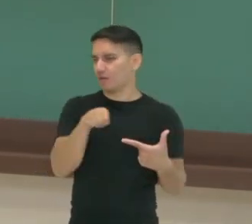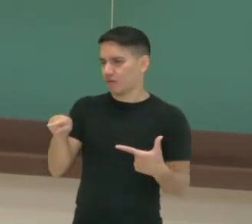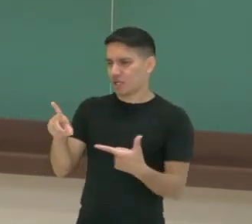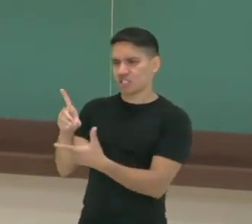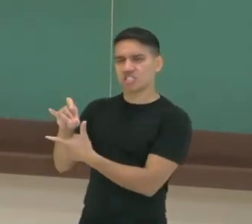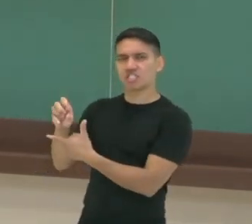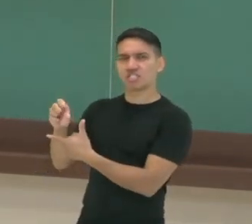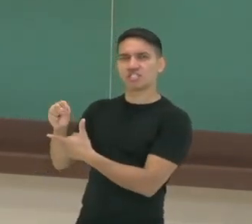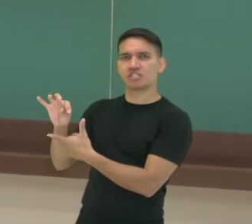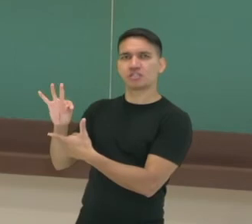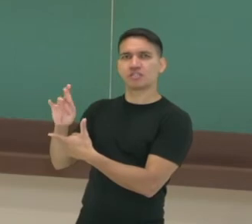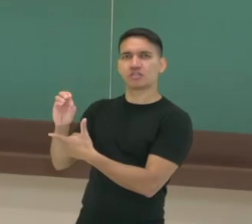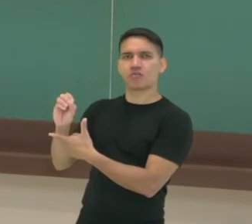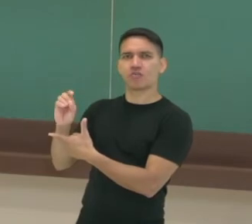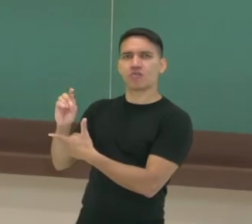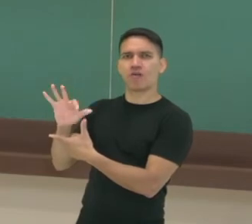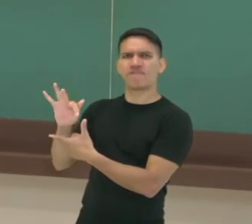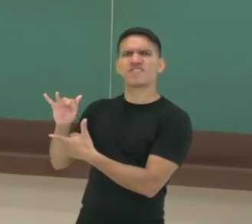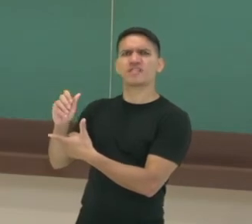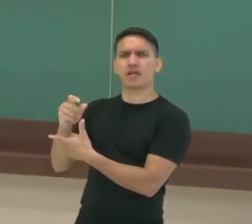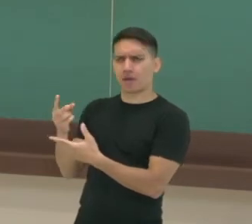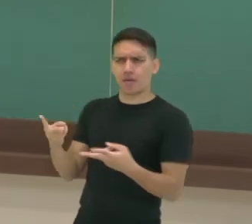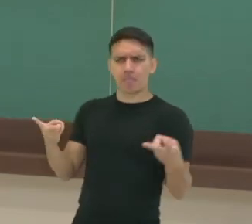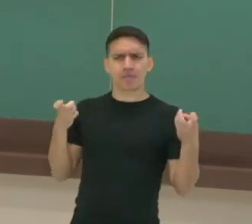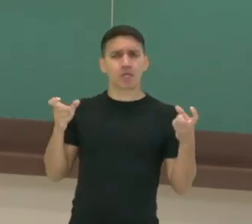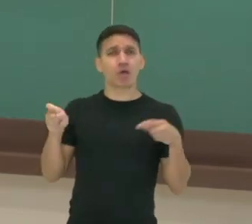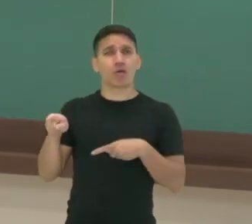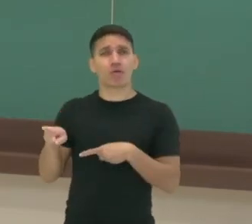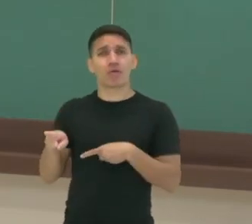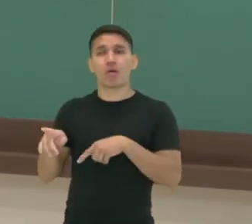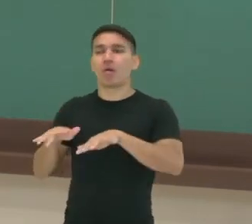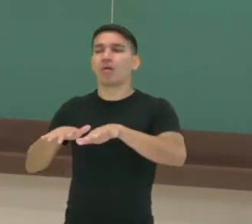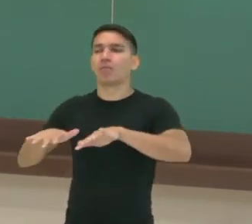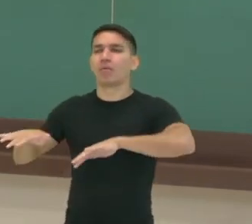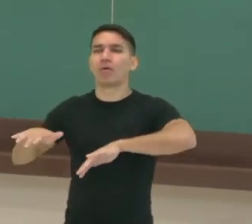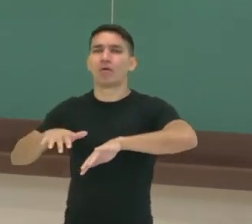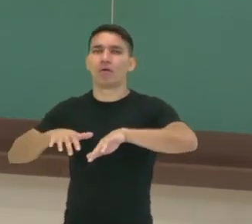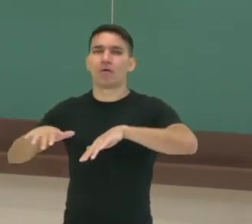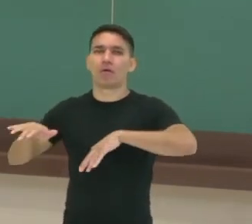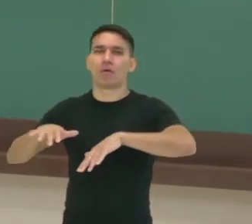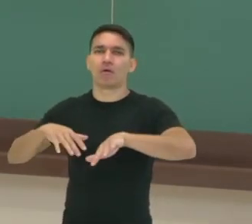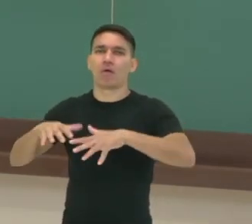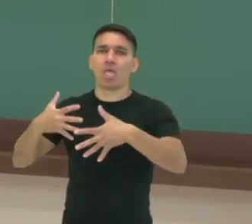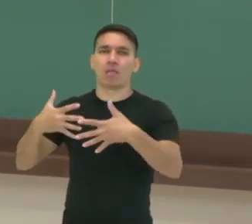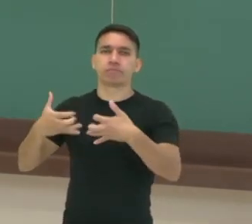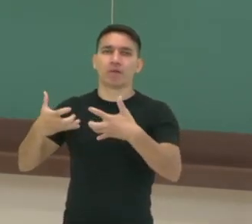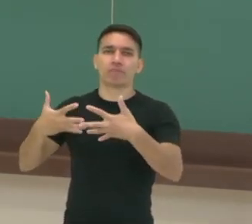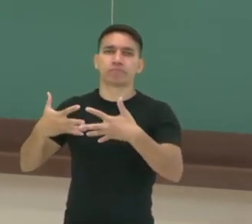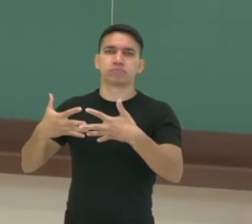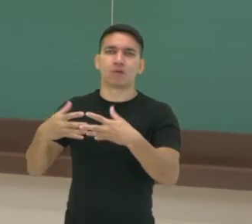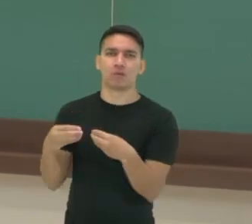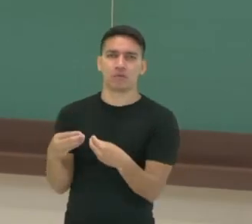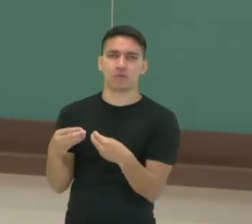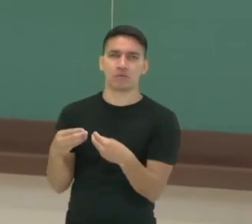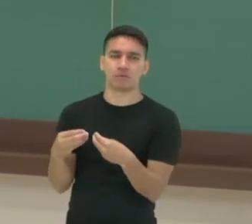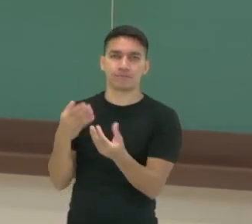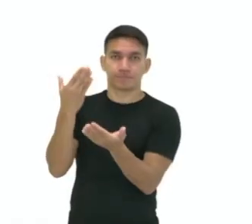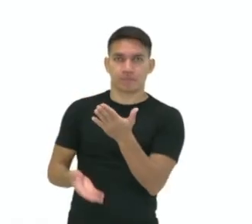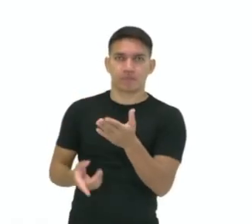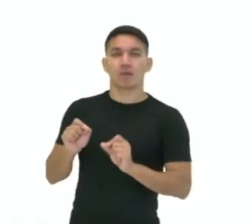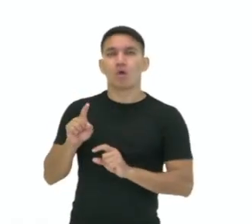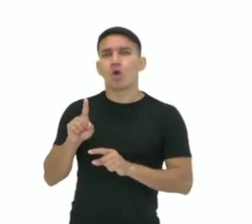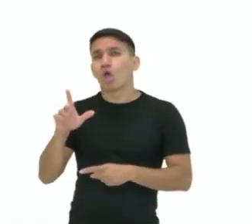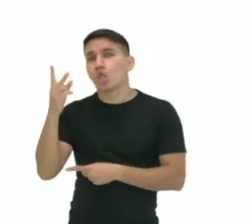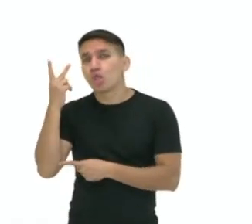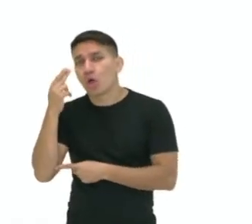essa perda de movimento, essa perda da força do músculo. No geral, apenas os músculos